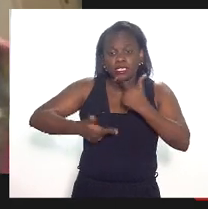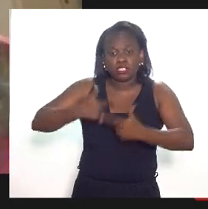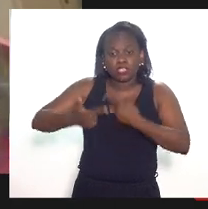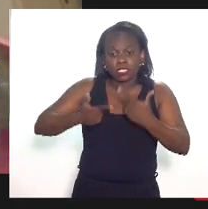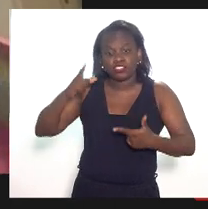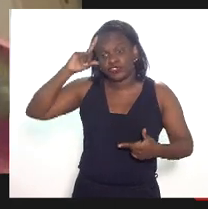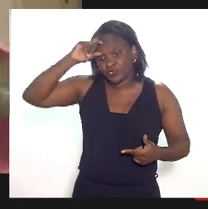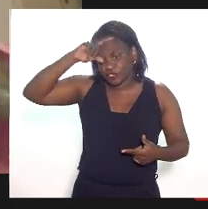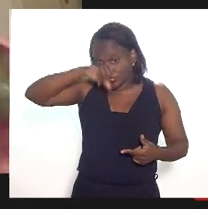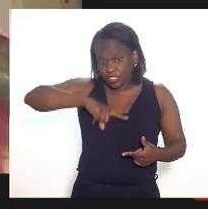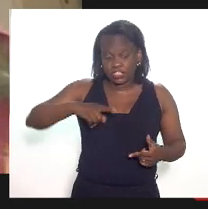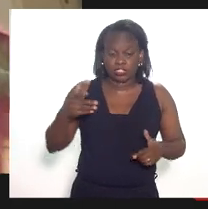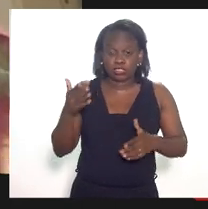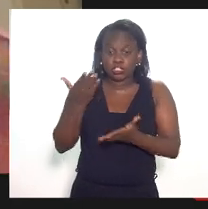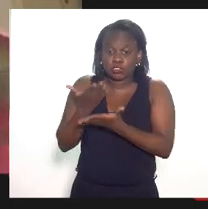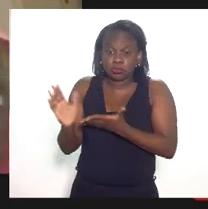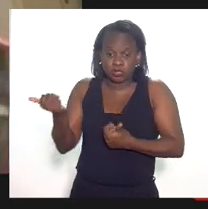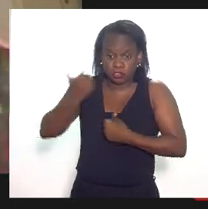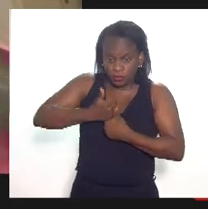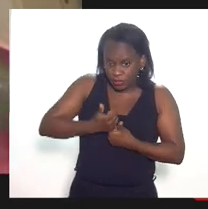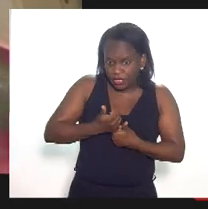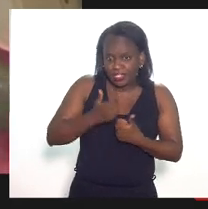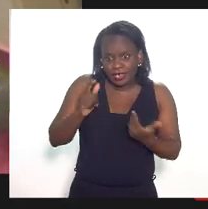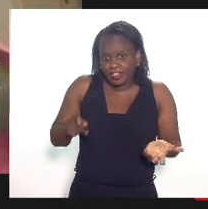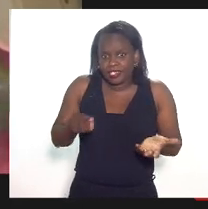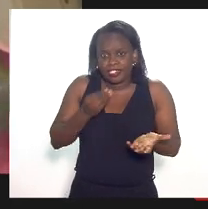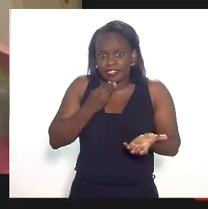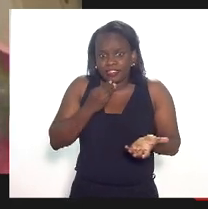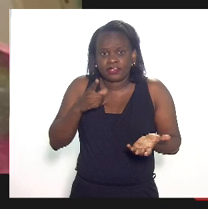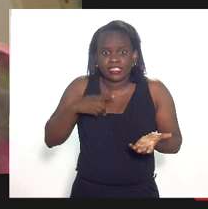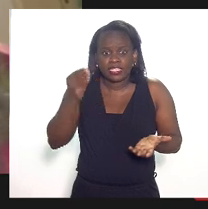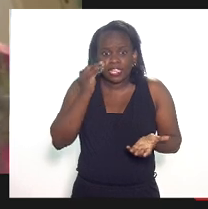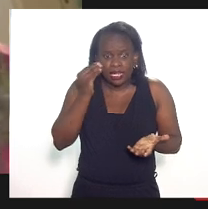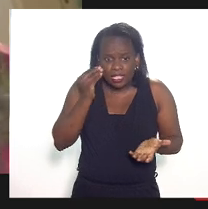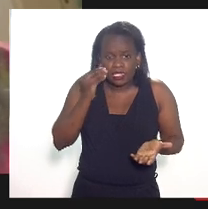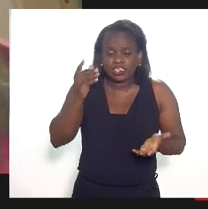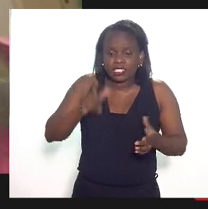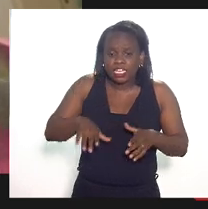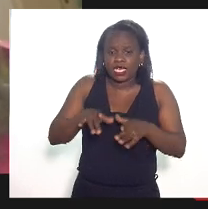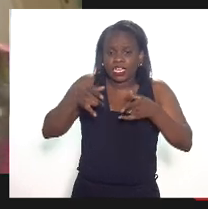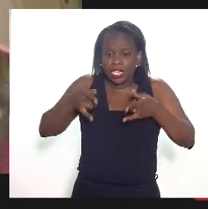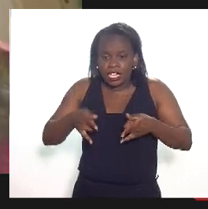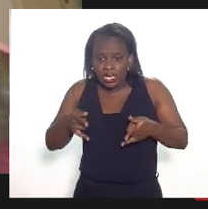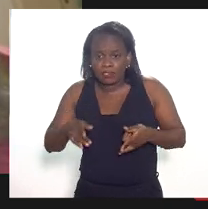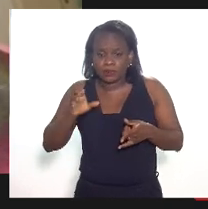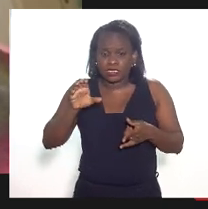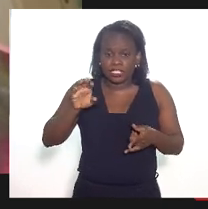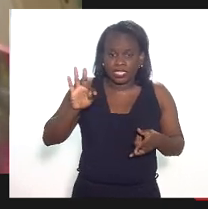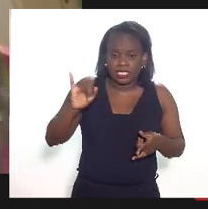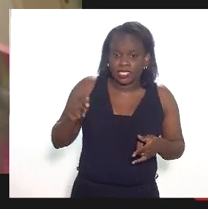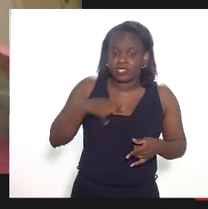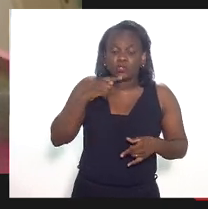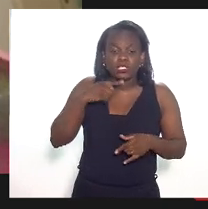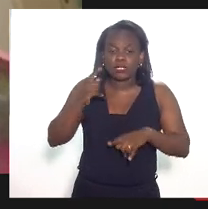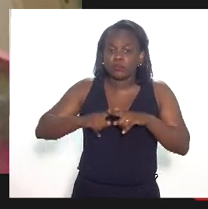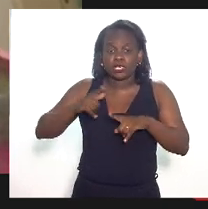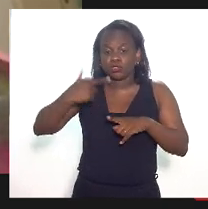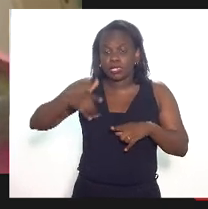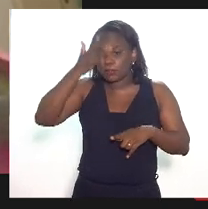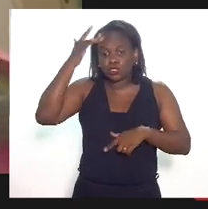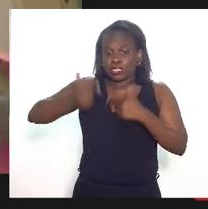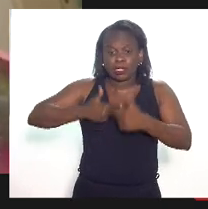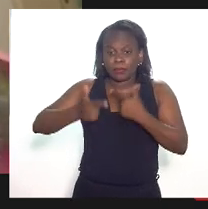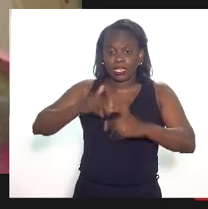difícil da gente repor, a prova disso são as inúmeras tentativas de abrir leito de CTI e não consegue abrir por falta